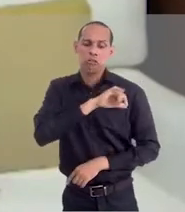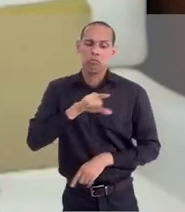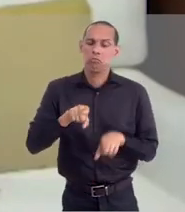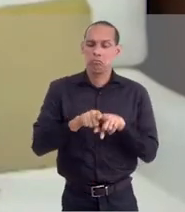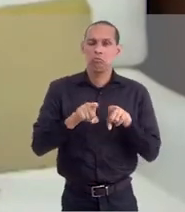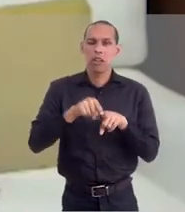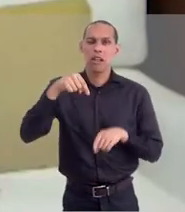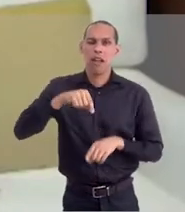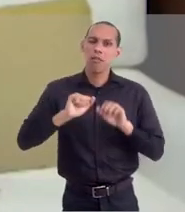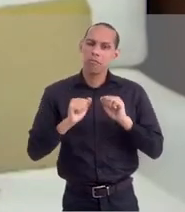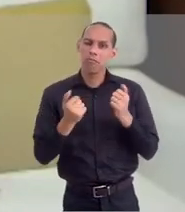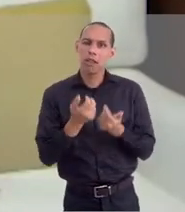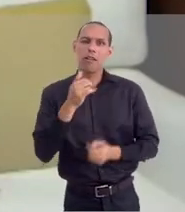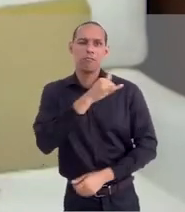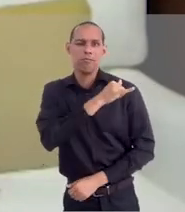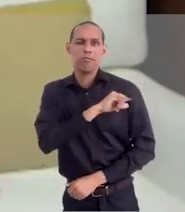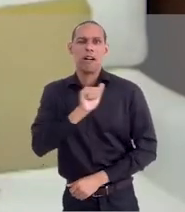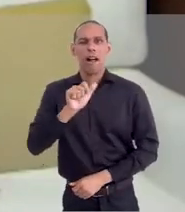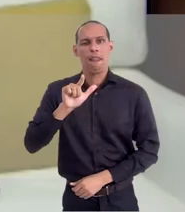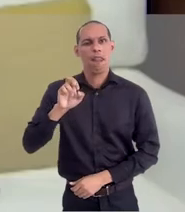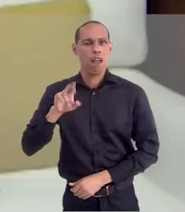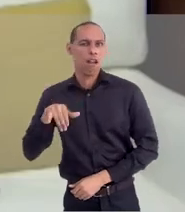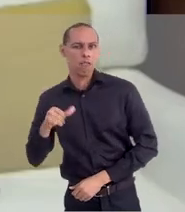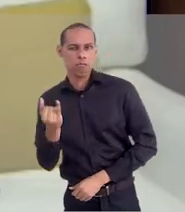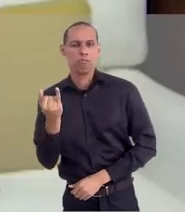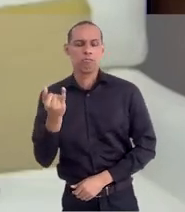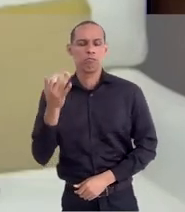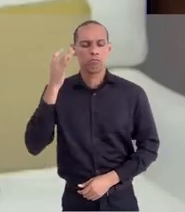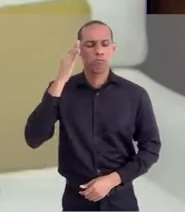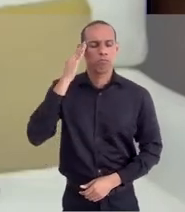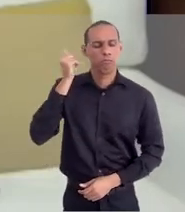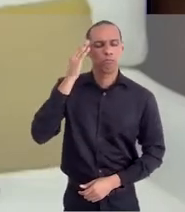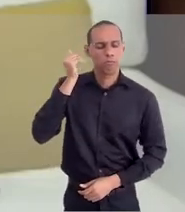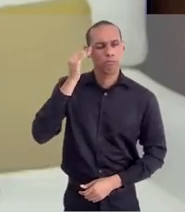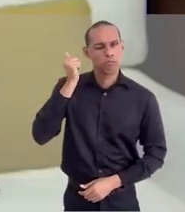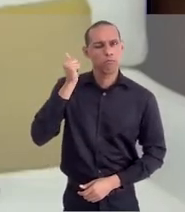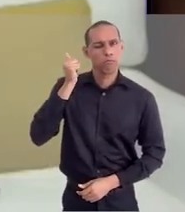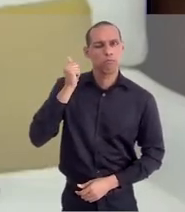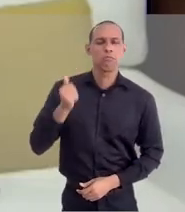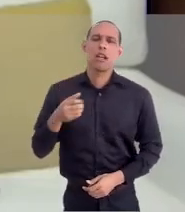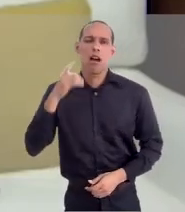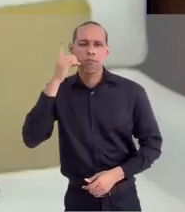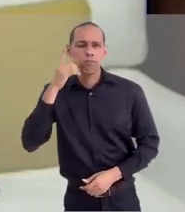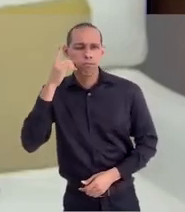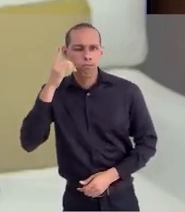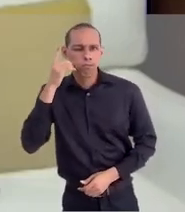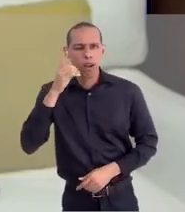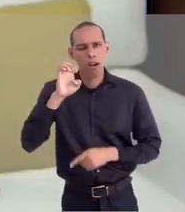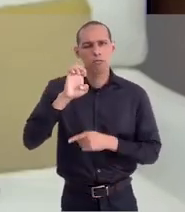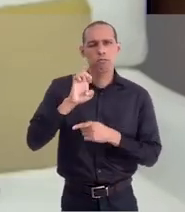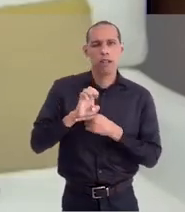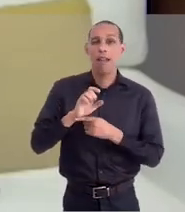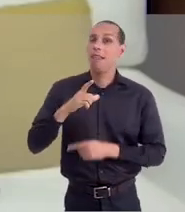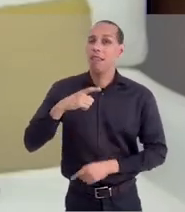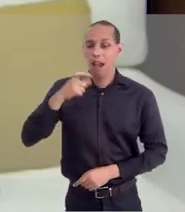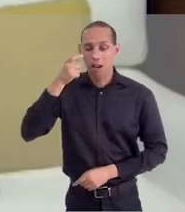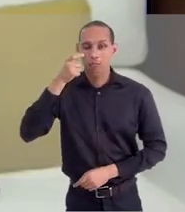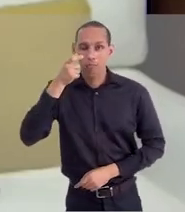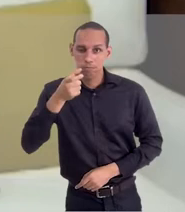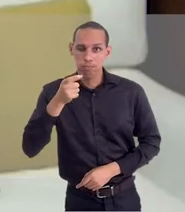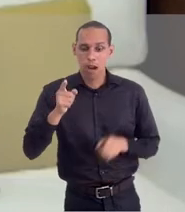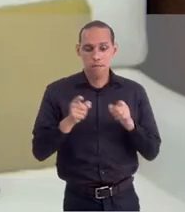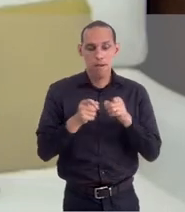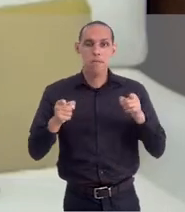Rio de Janeiro, pelo menos, na Leste, eu sei que há enorme simpatia, enorme apoio dos deputados estaduais às pautas de interesse das micro e